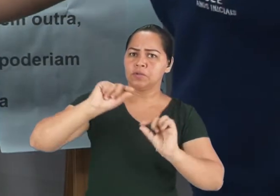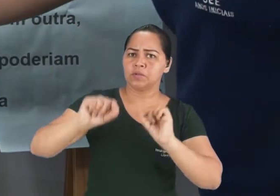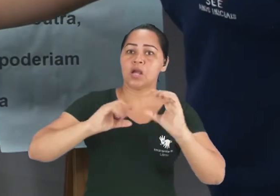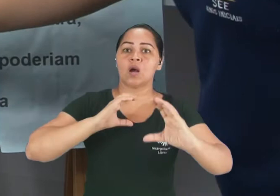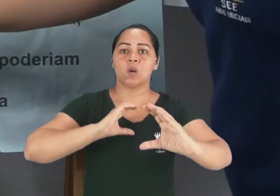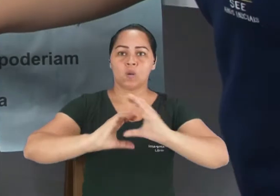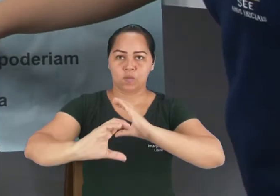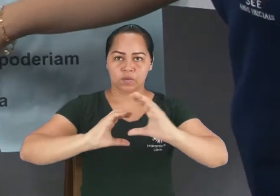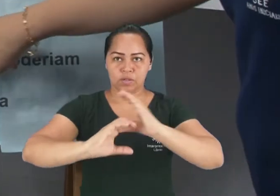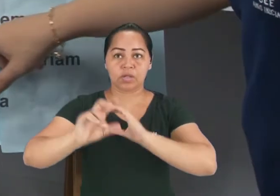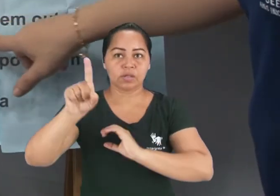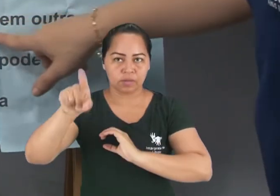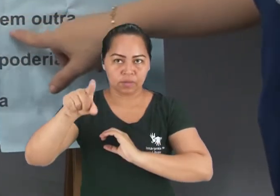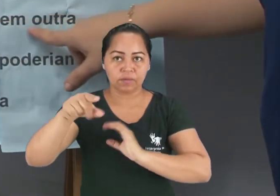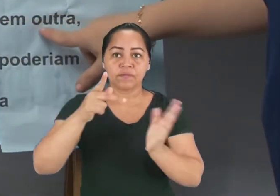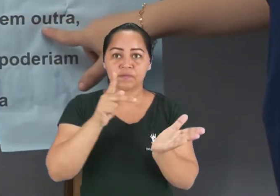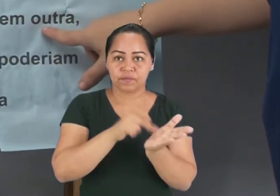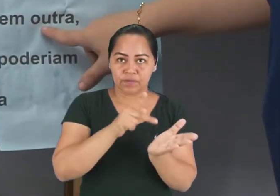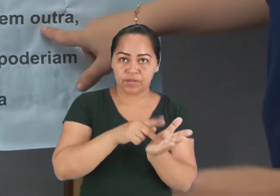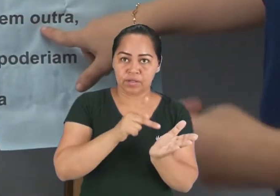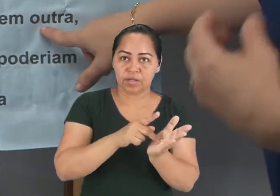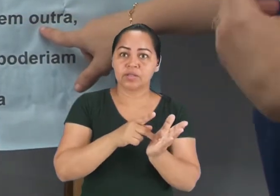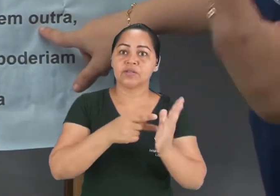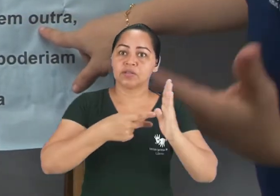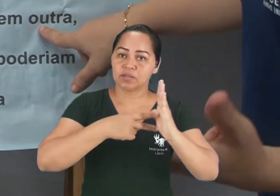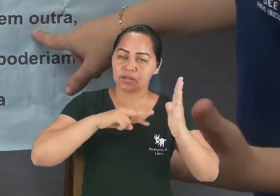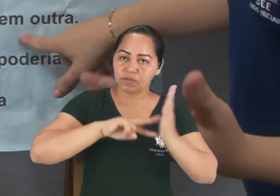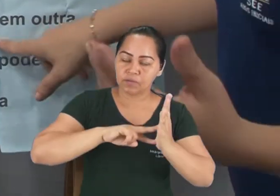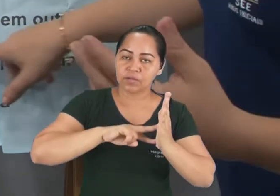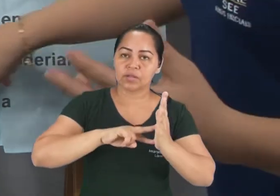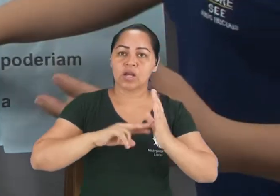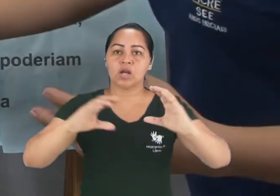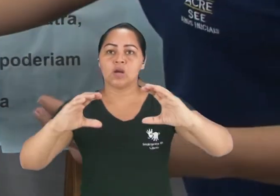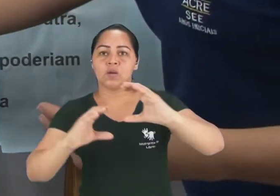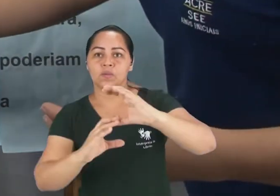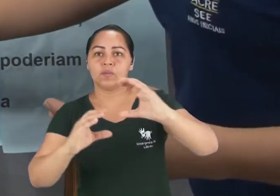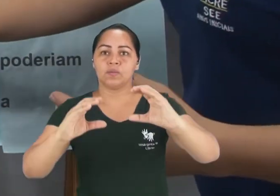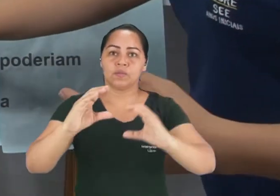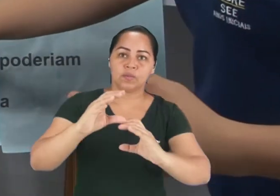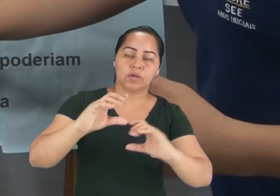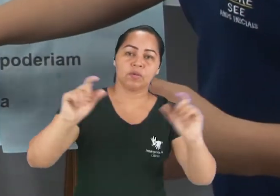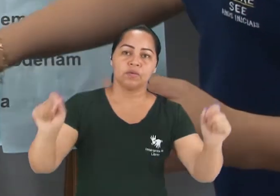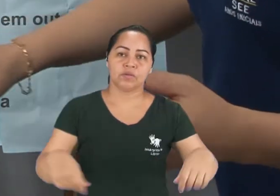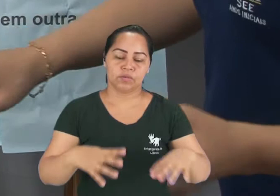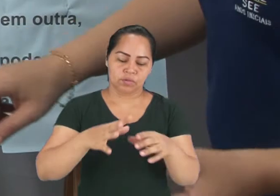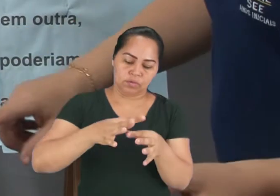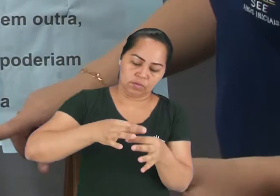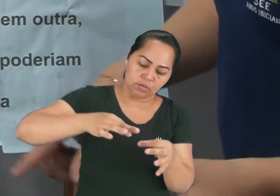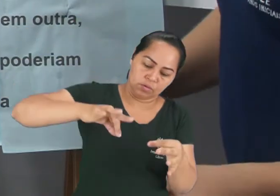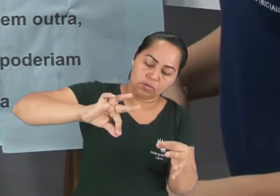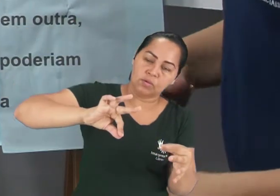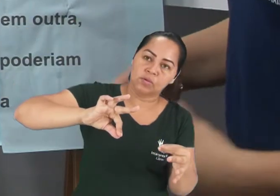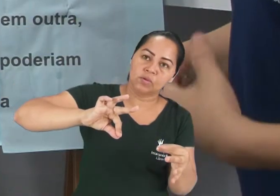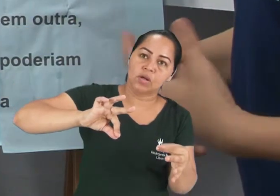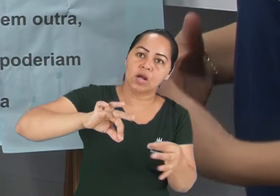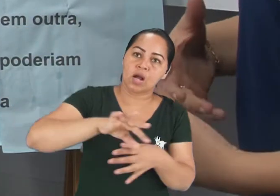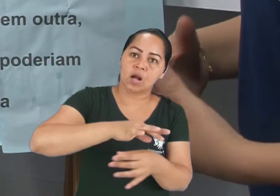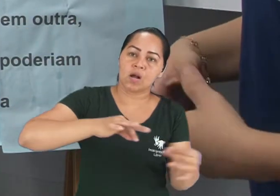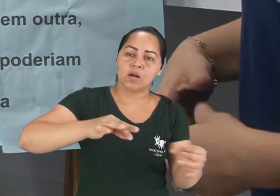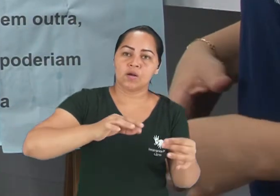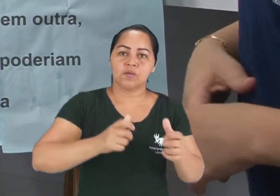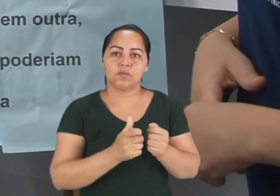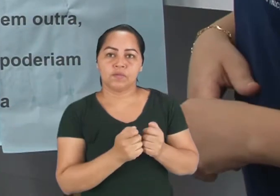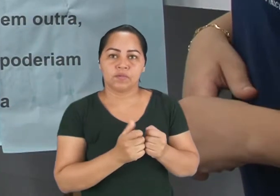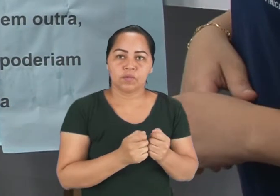Uma pecinha de Lego se encaixando em outra, uma fita de game sendo introduzida num videogame, ou um